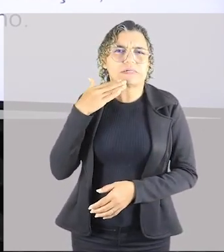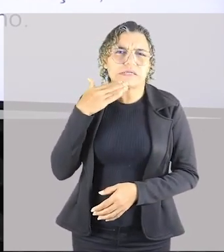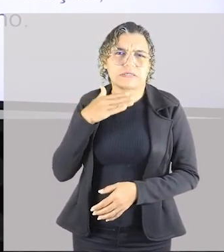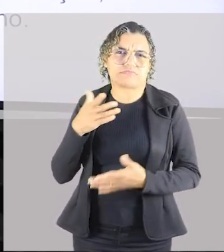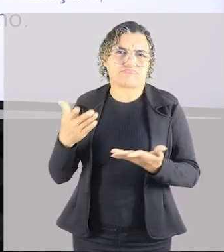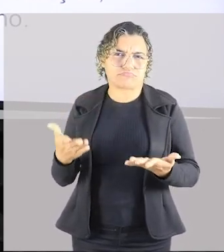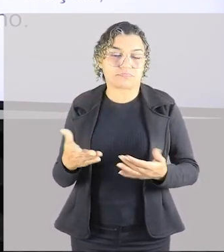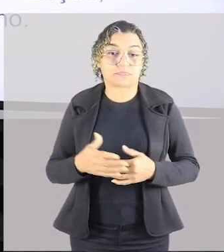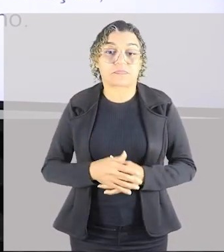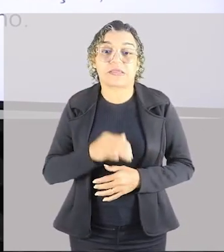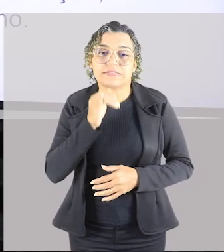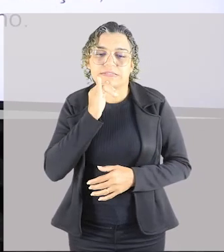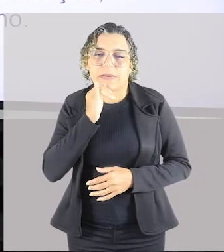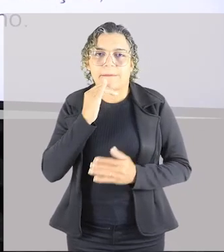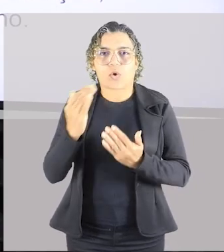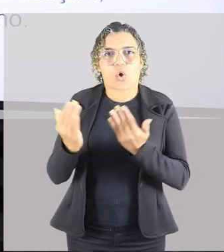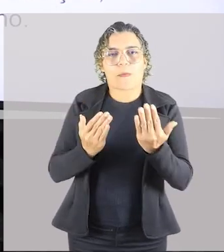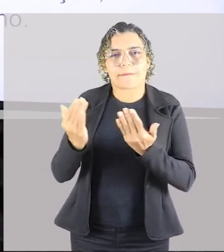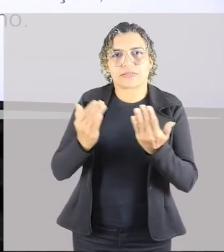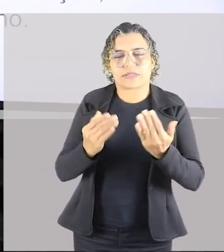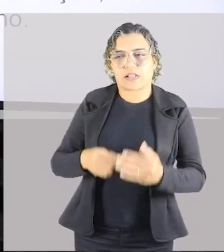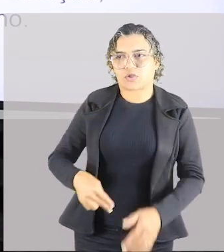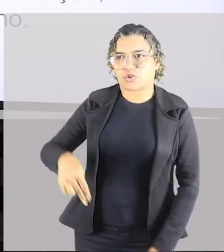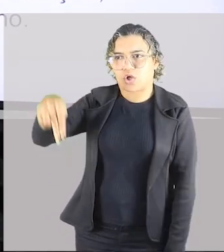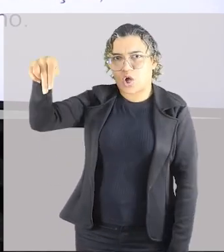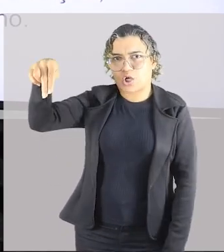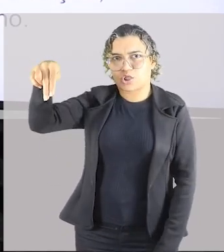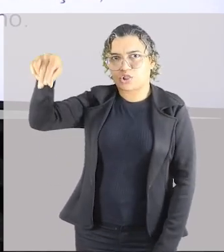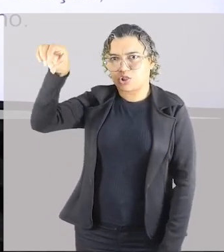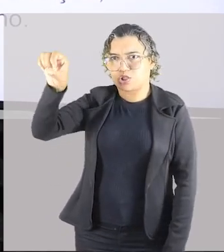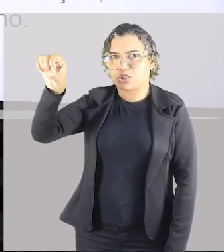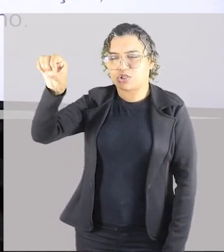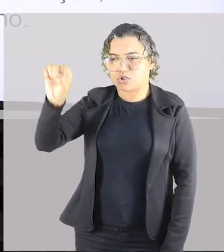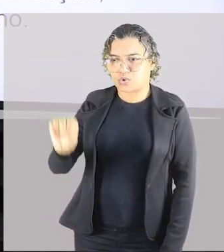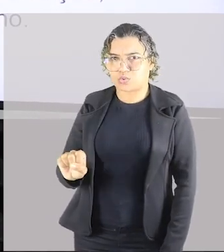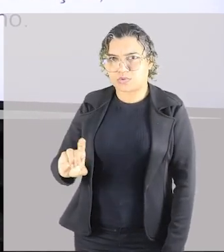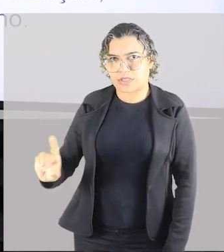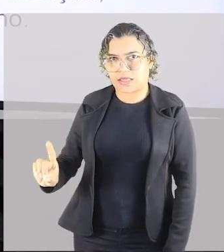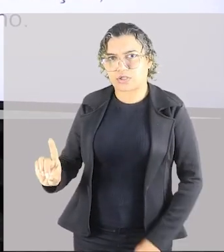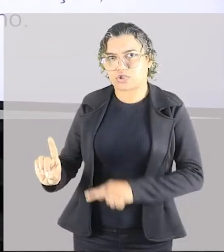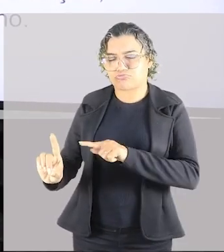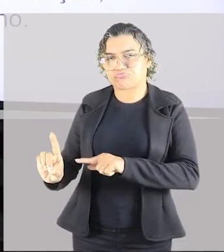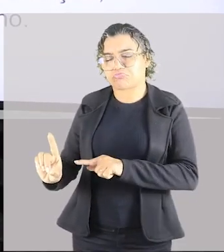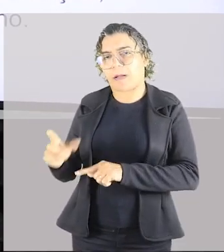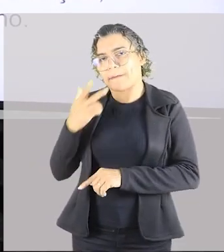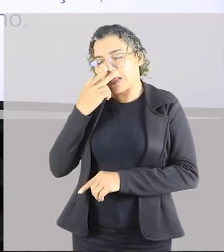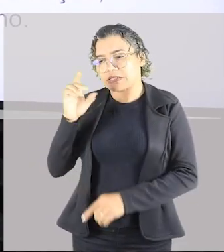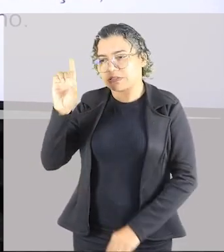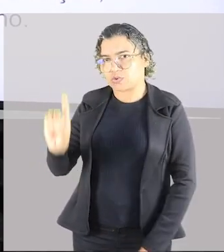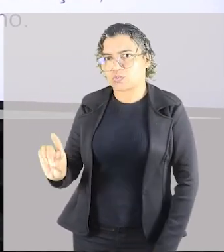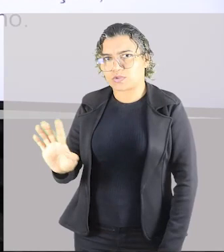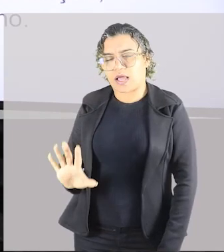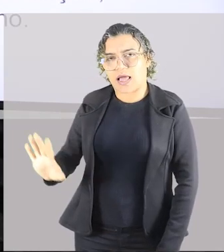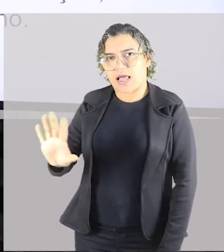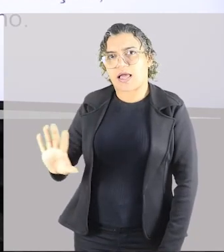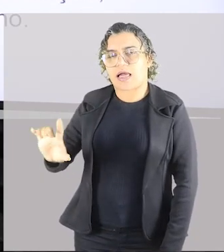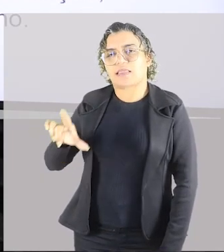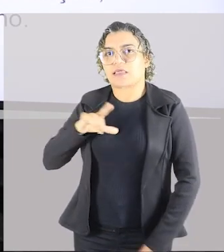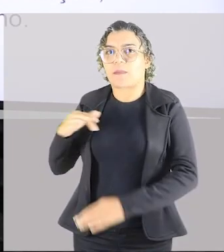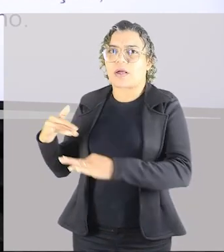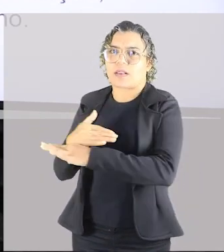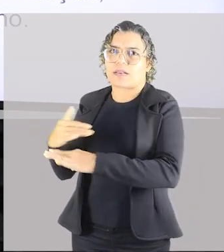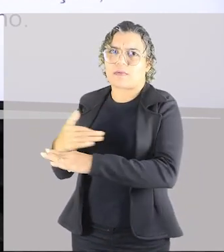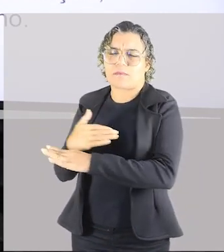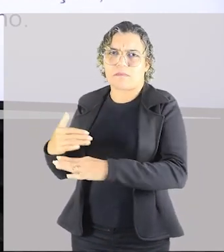Marcos. É só a gente fazer uma comparação do norte com o sudeste. A gente olha, por exemplo, o sudeste, tu tem uma malha urbana extremamente